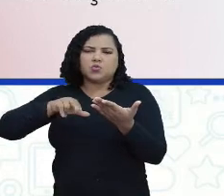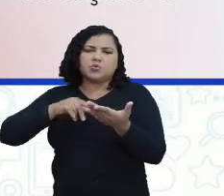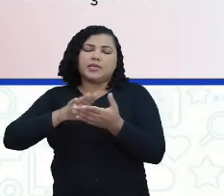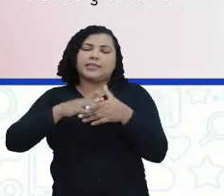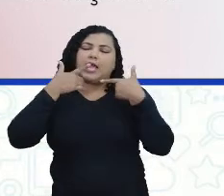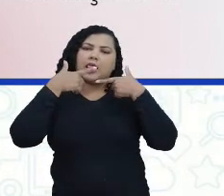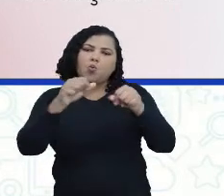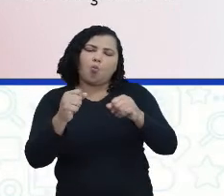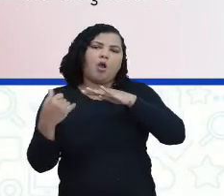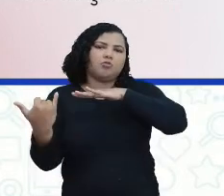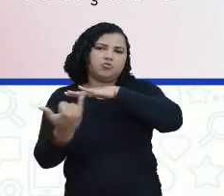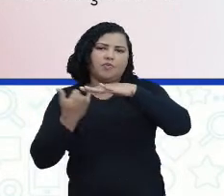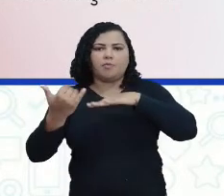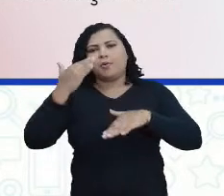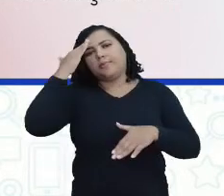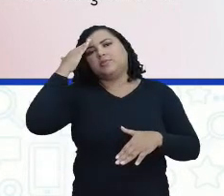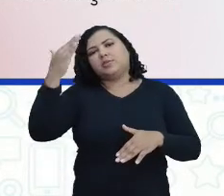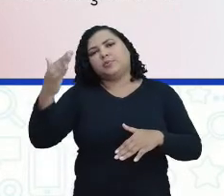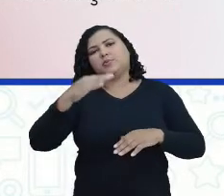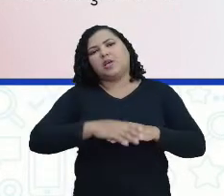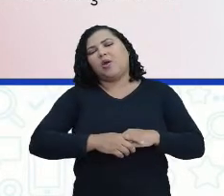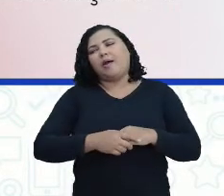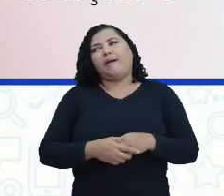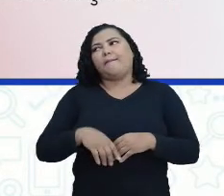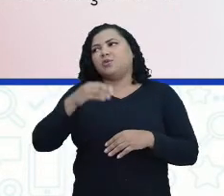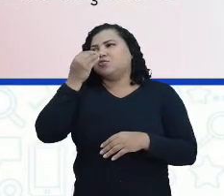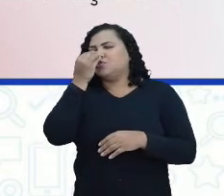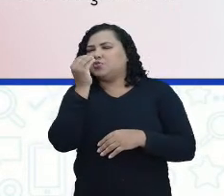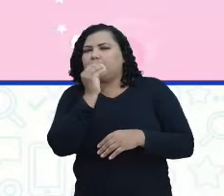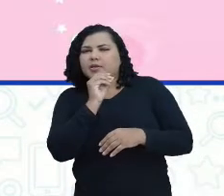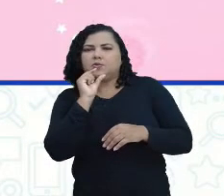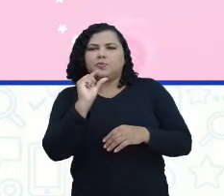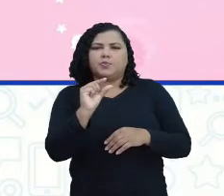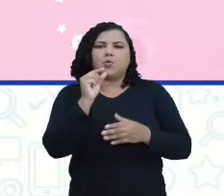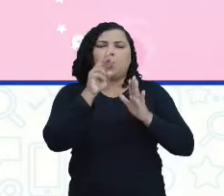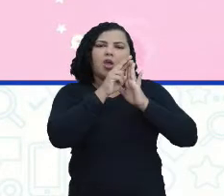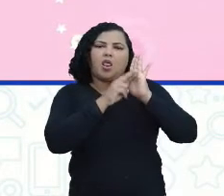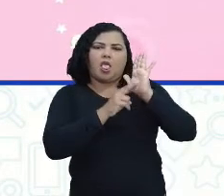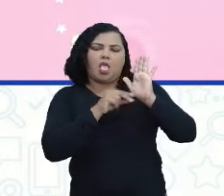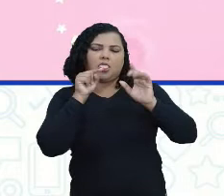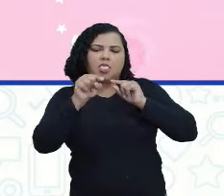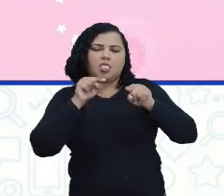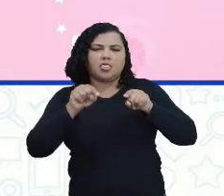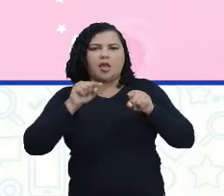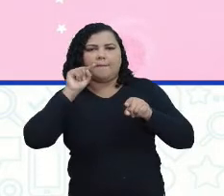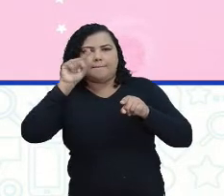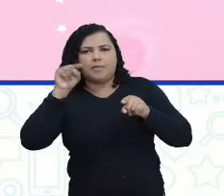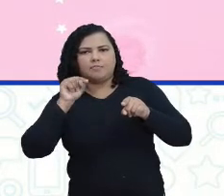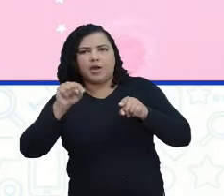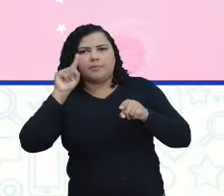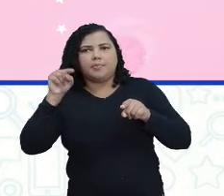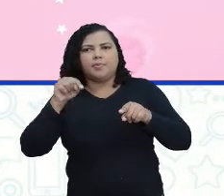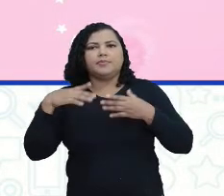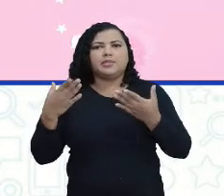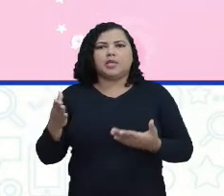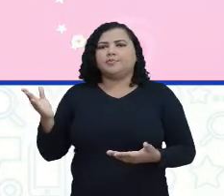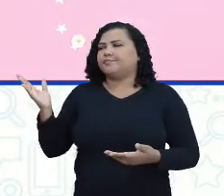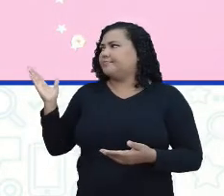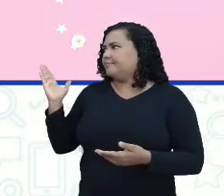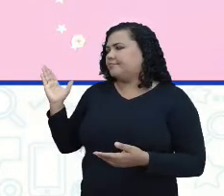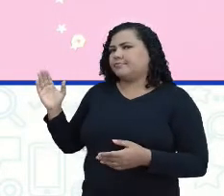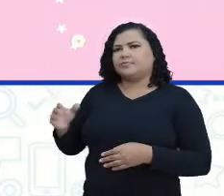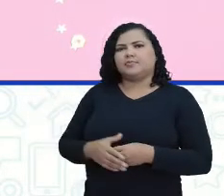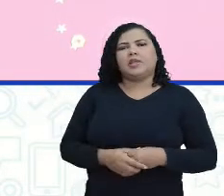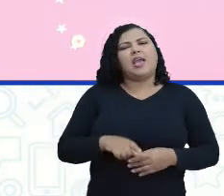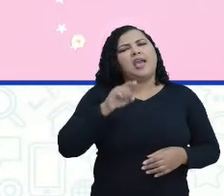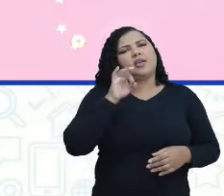linguagem informal, desatenção às regras de acentuação e pontuação. E eu trouxe algumas siglas, mas isso aqui foi mais